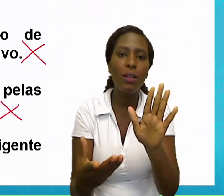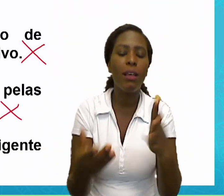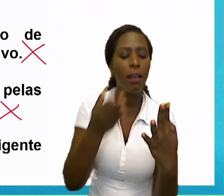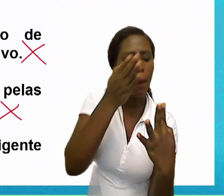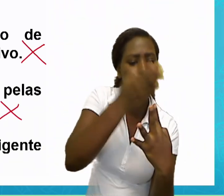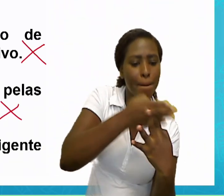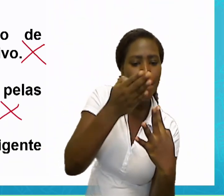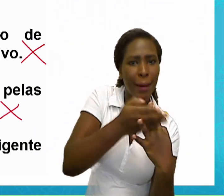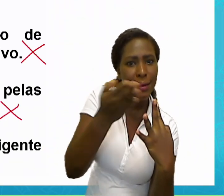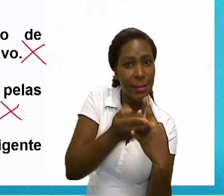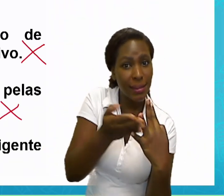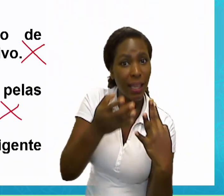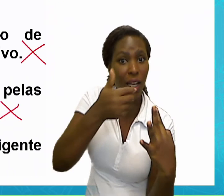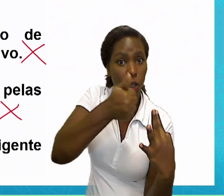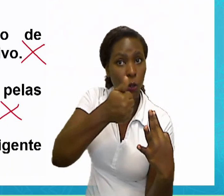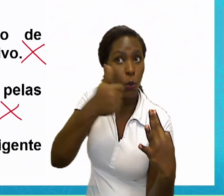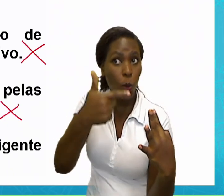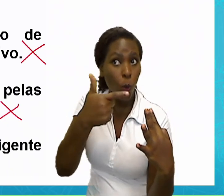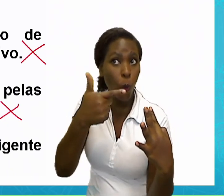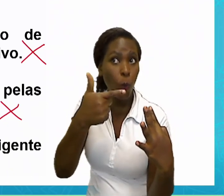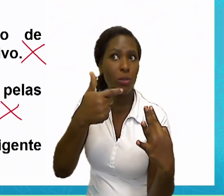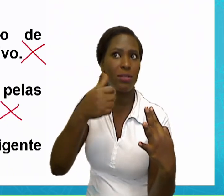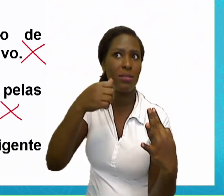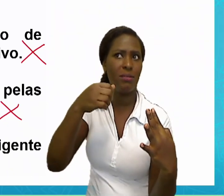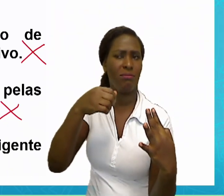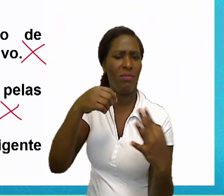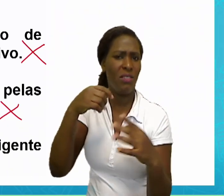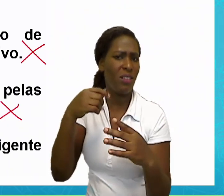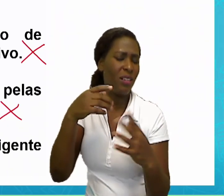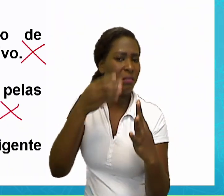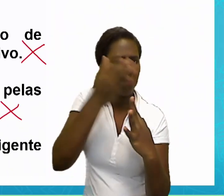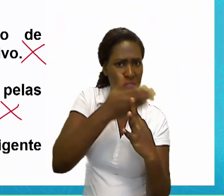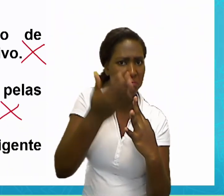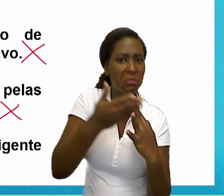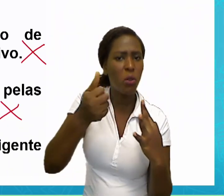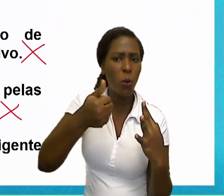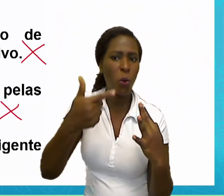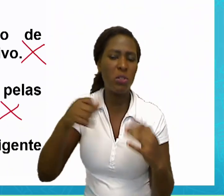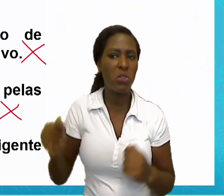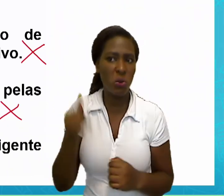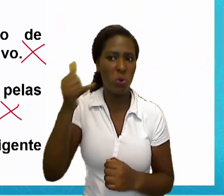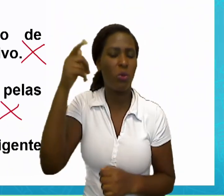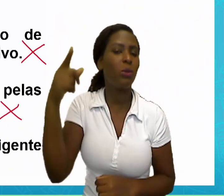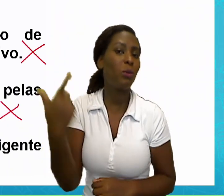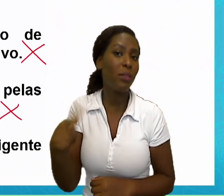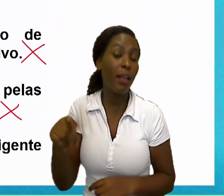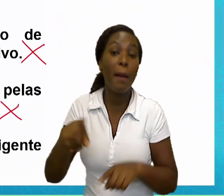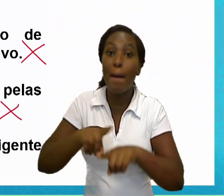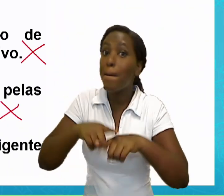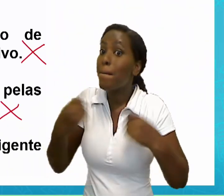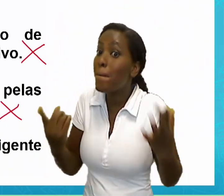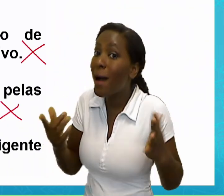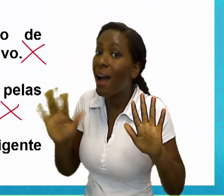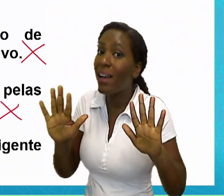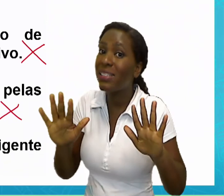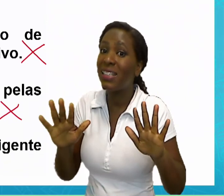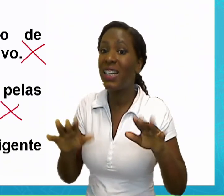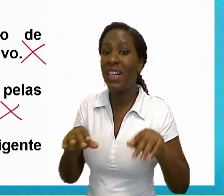Mas a evidência maior não é o equipamento de informática, não. Agora, a letra E já